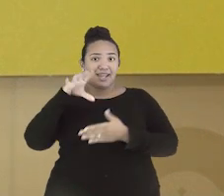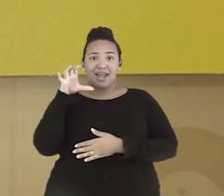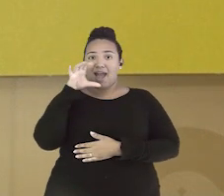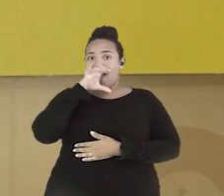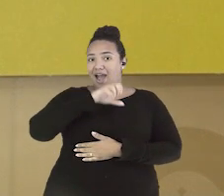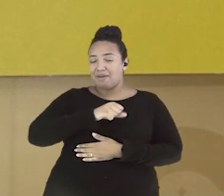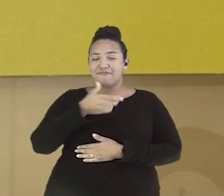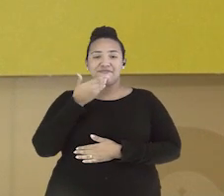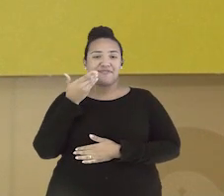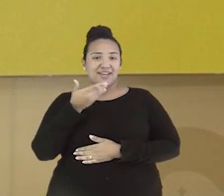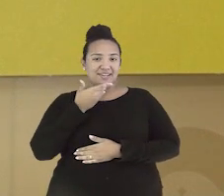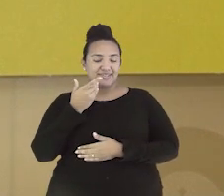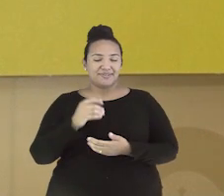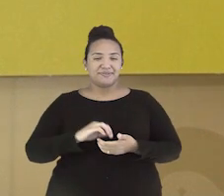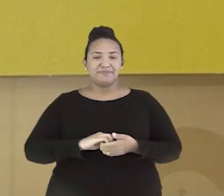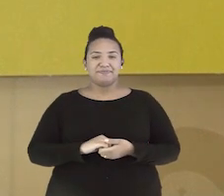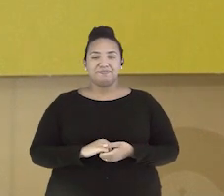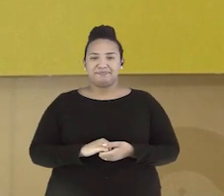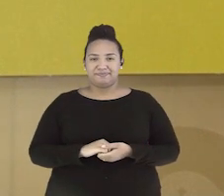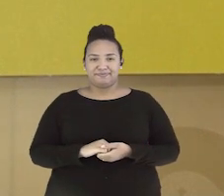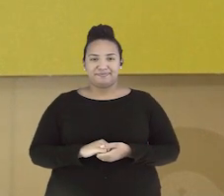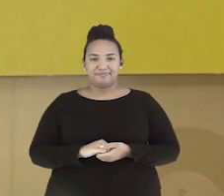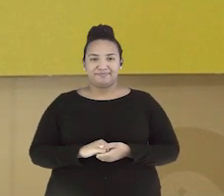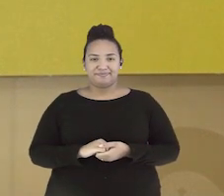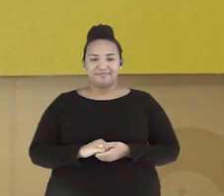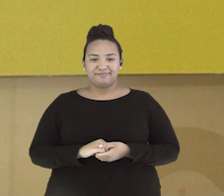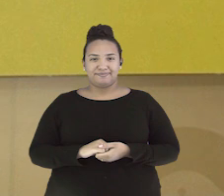rápida e fácil de se entender.